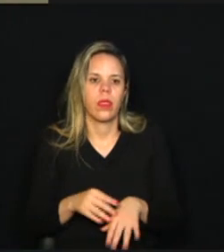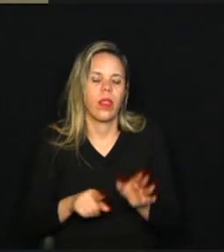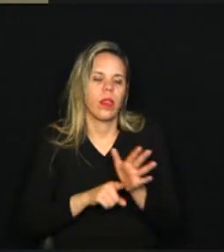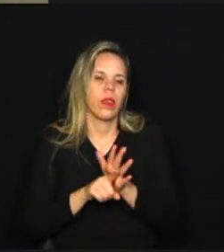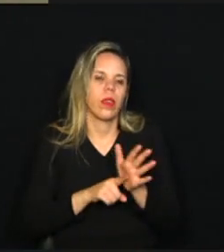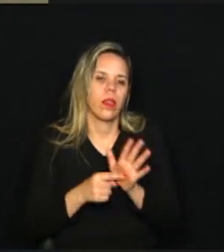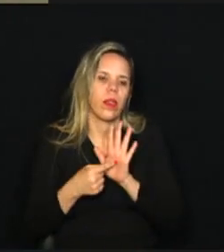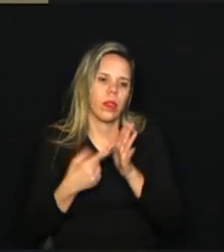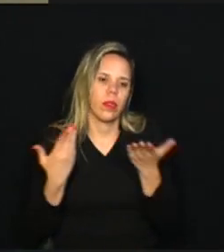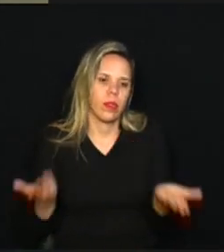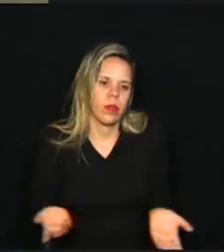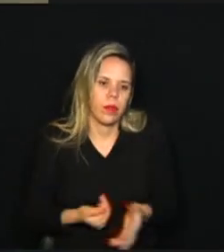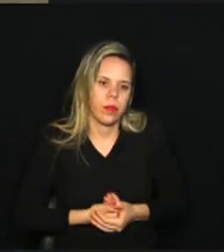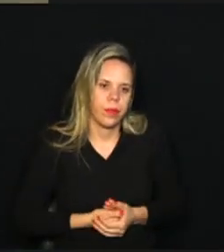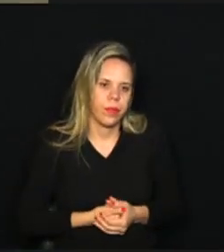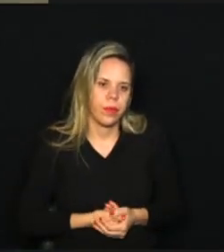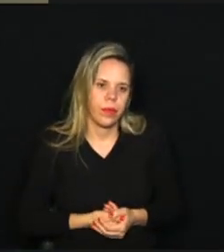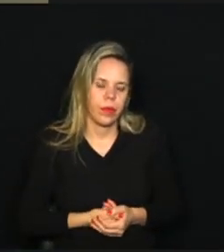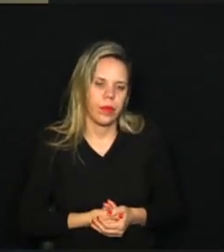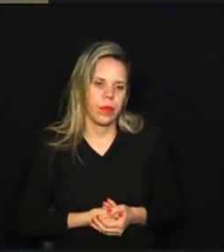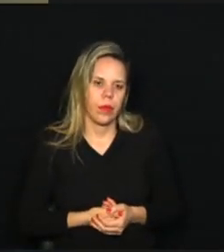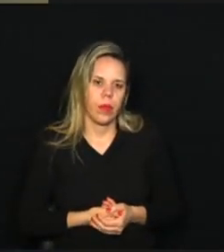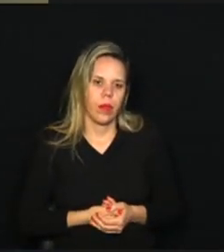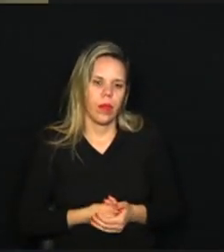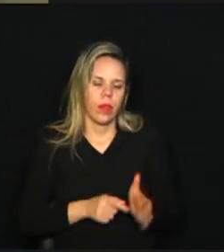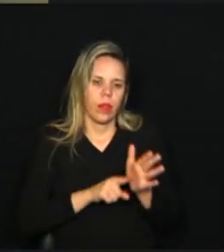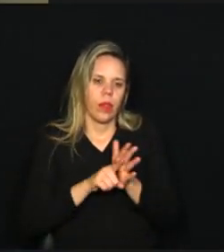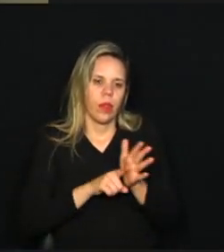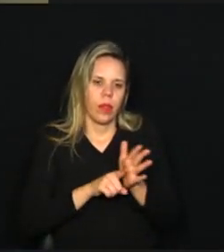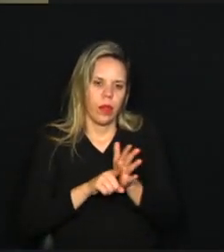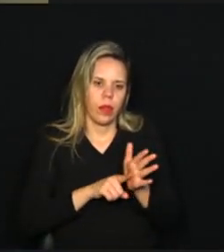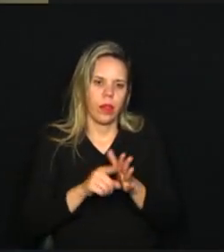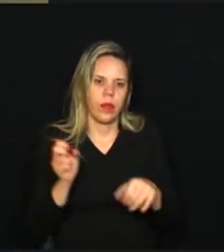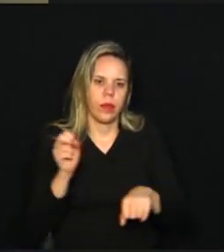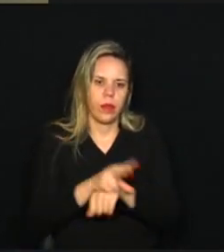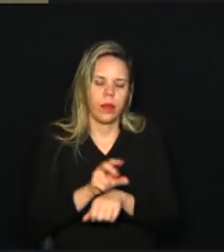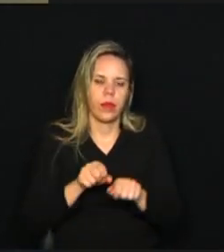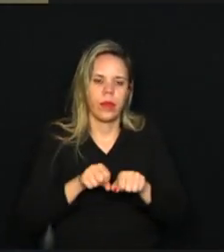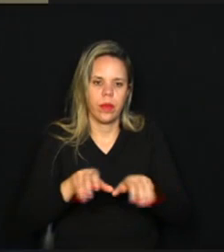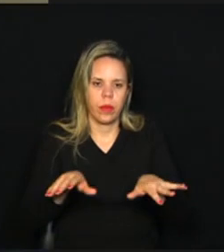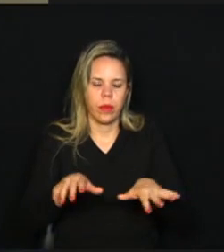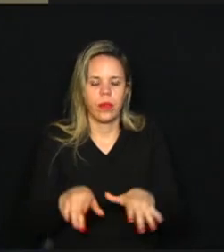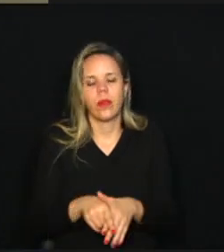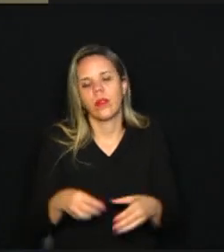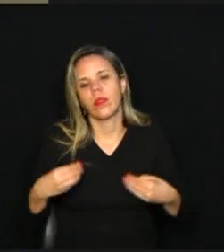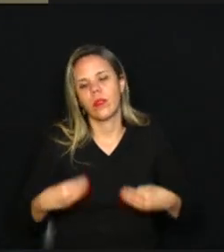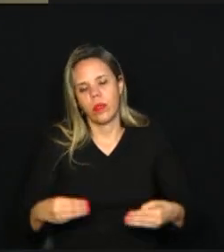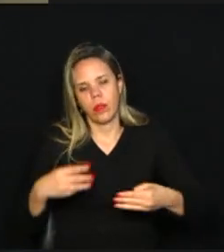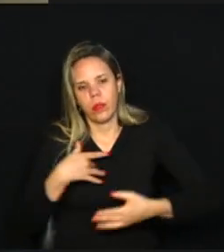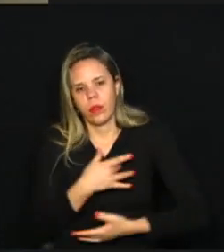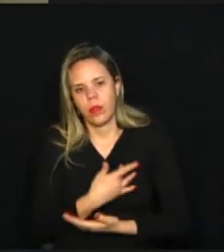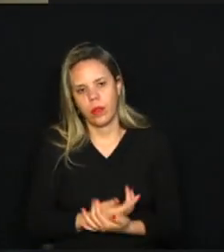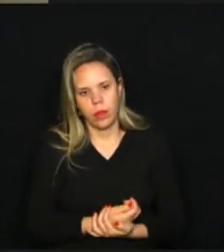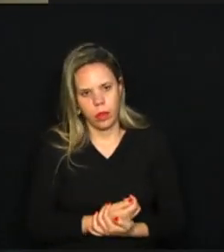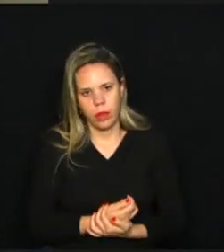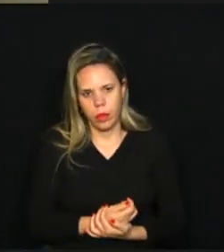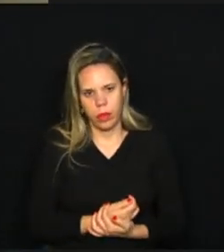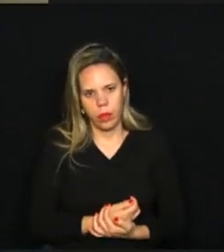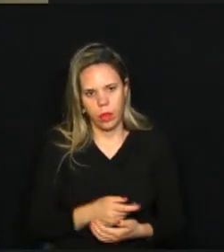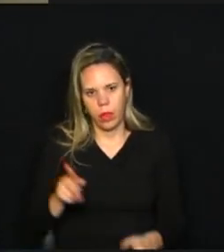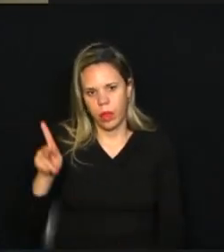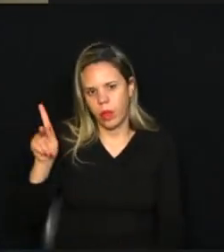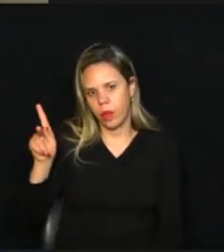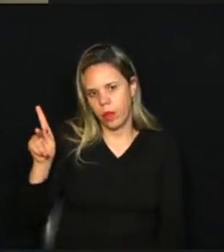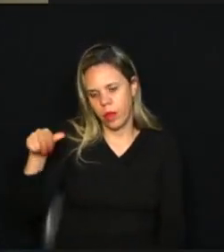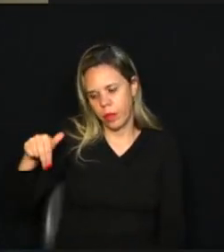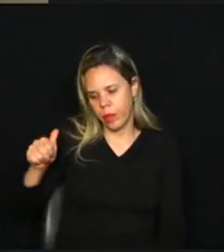para vocês, que é do boletim epidemiológico também do Ministério da Saúde, do PNAD, né? Do